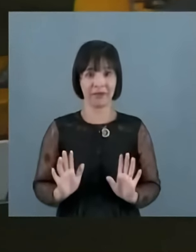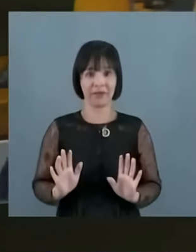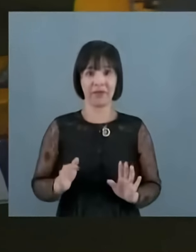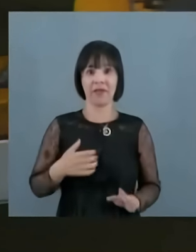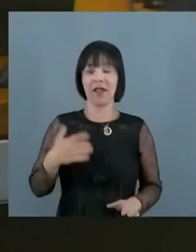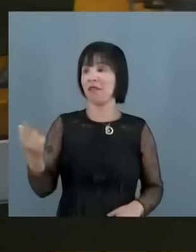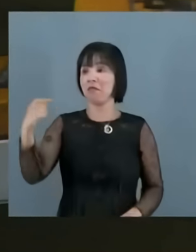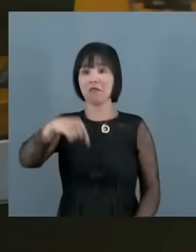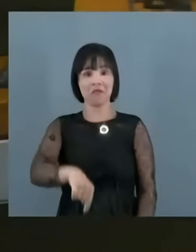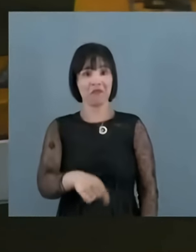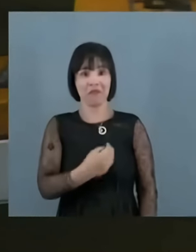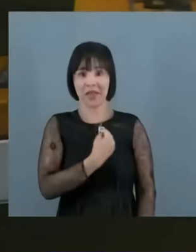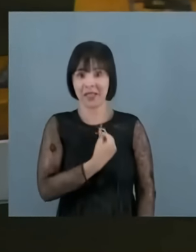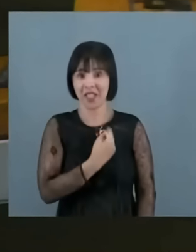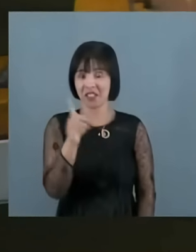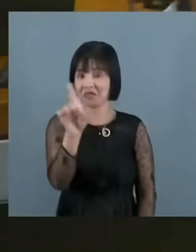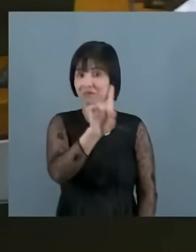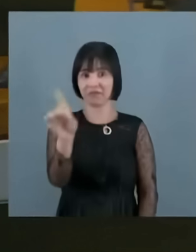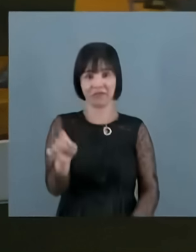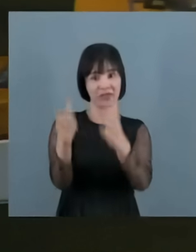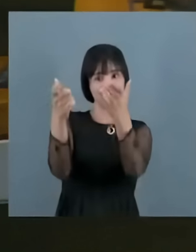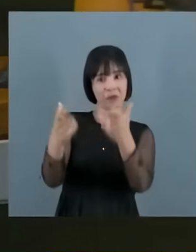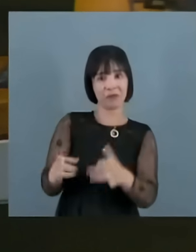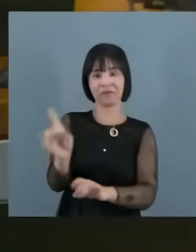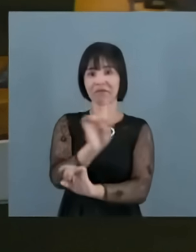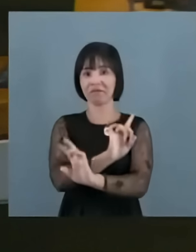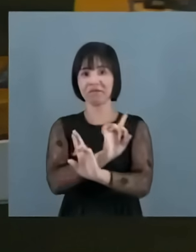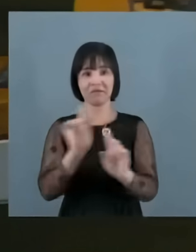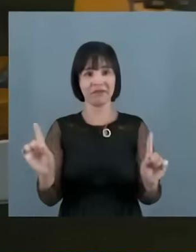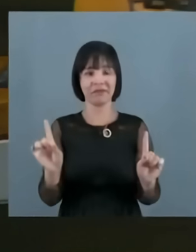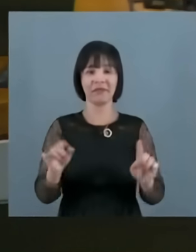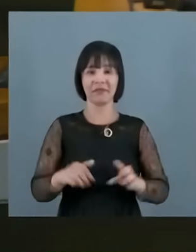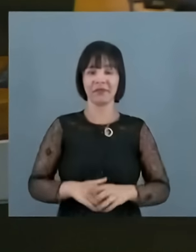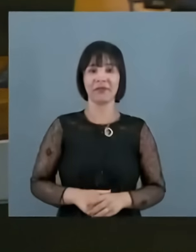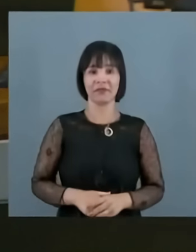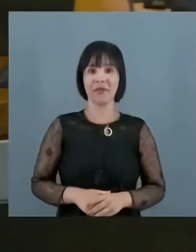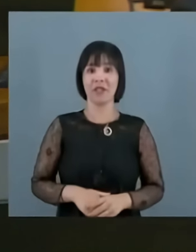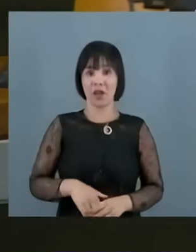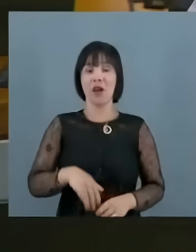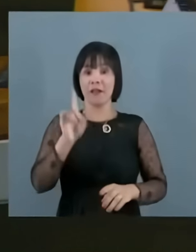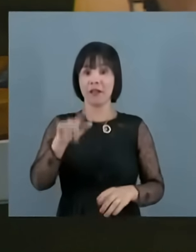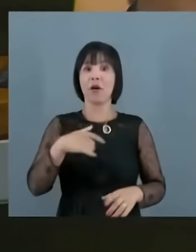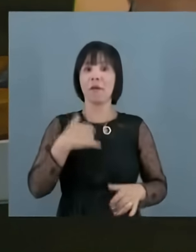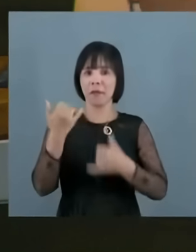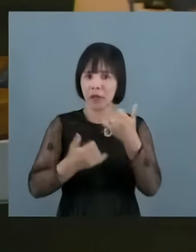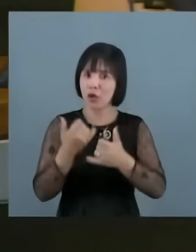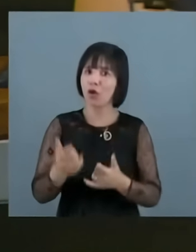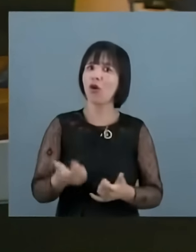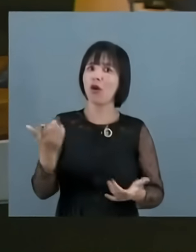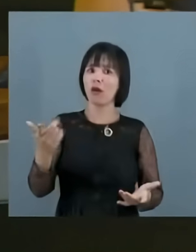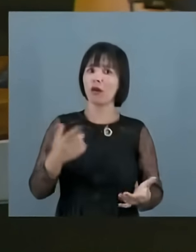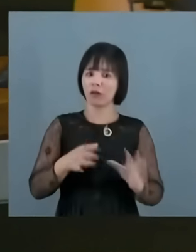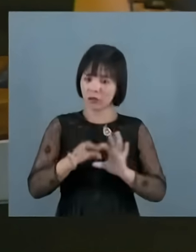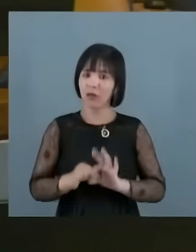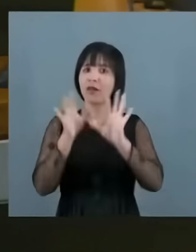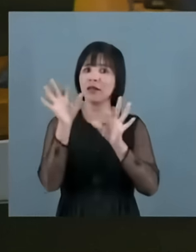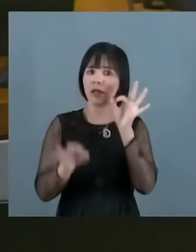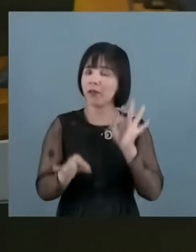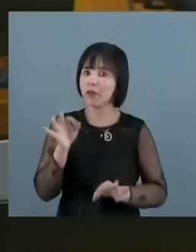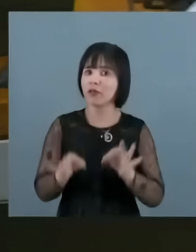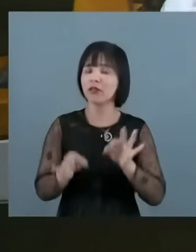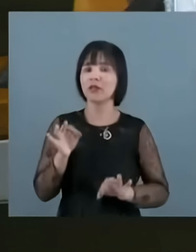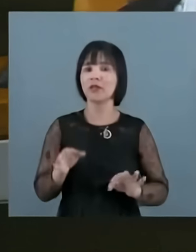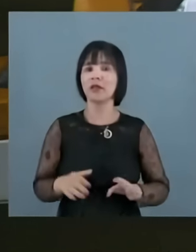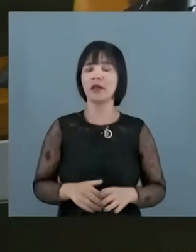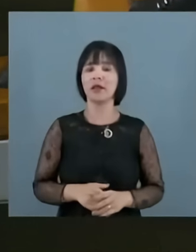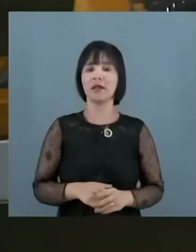pisou aqui, nem deu satisfação. Tirou onda, tirou onda. Tirou onda autorizada pelo judiciário.